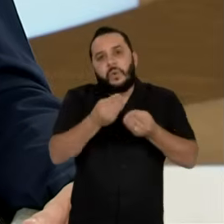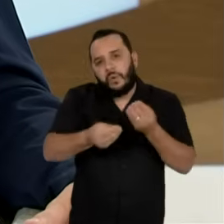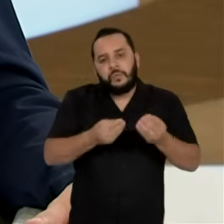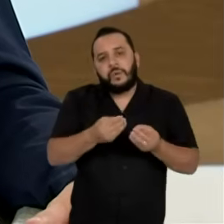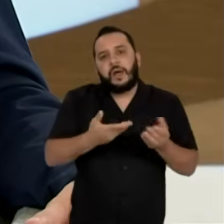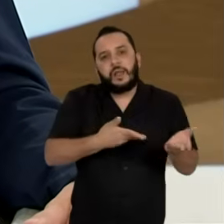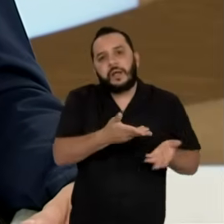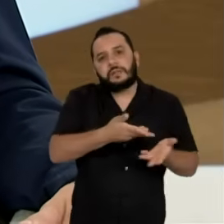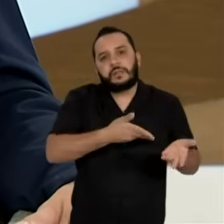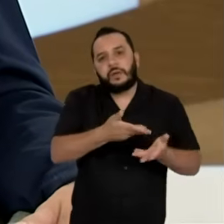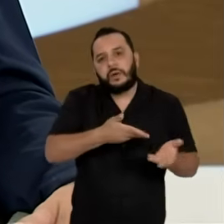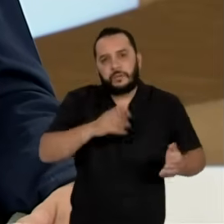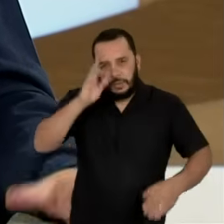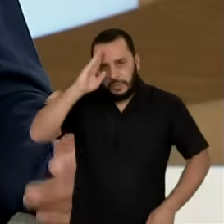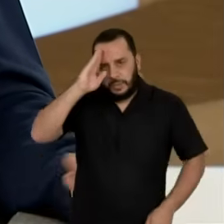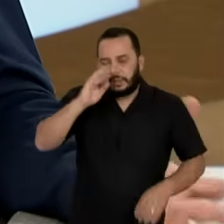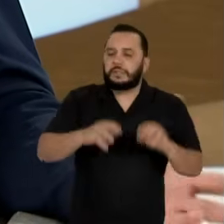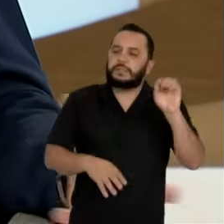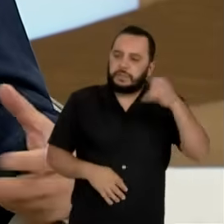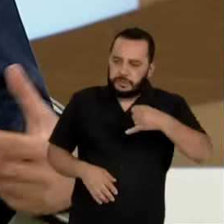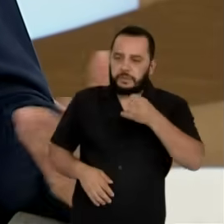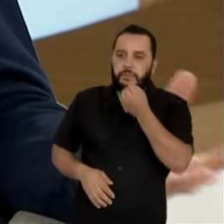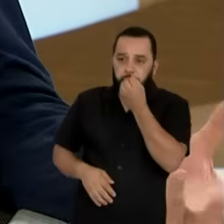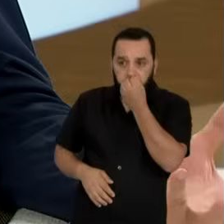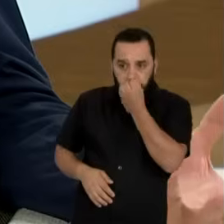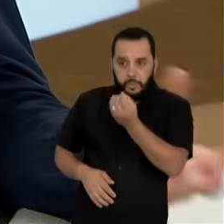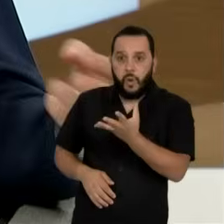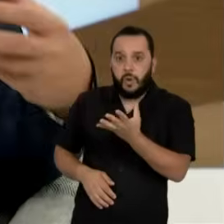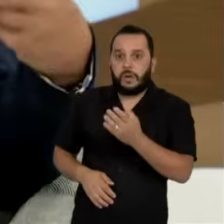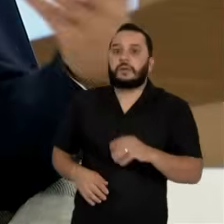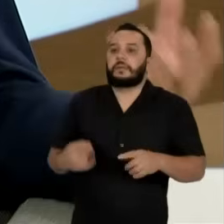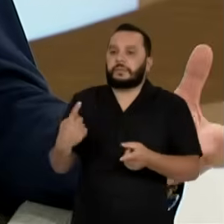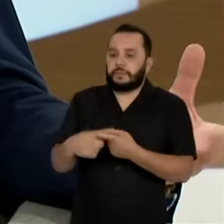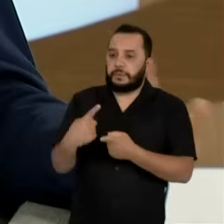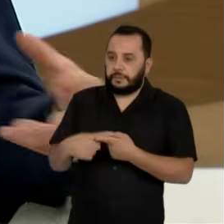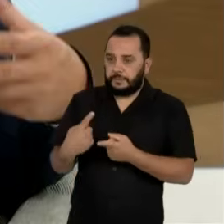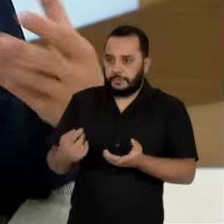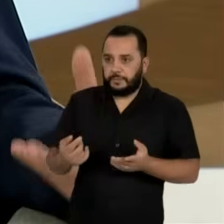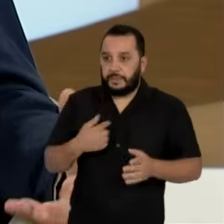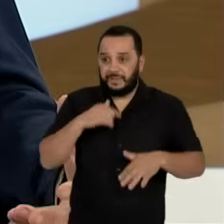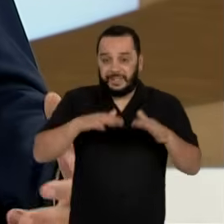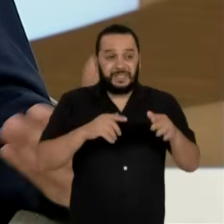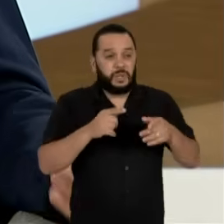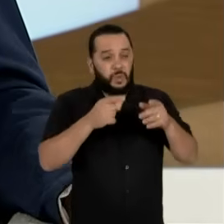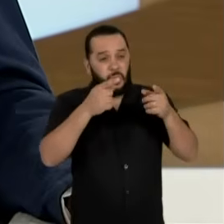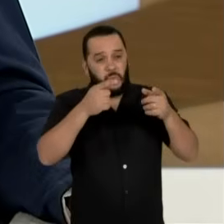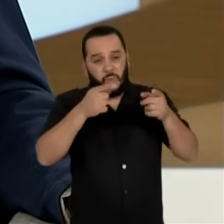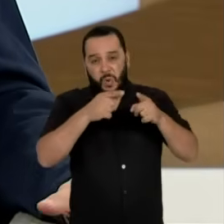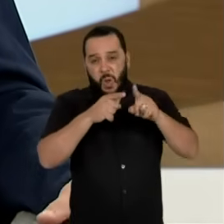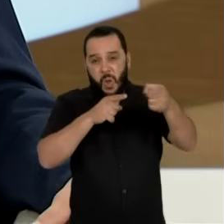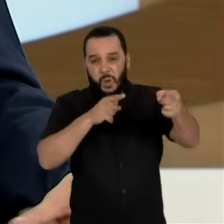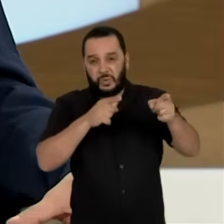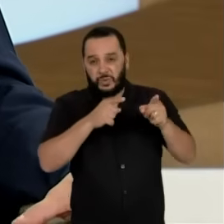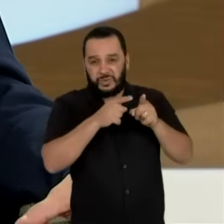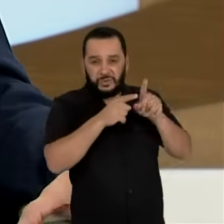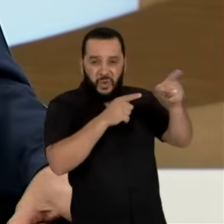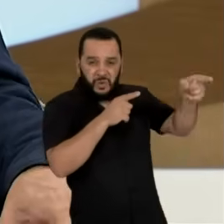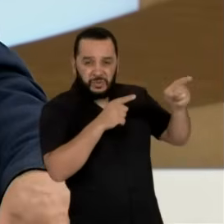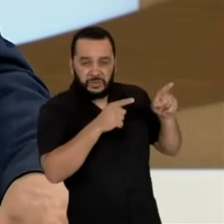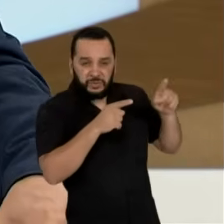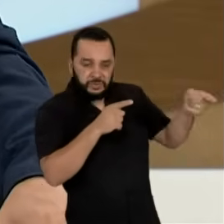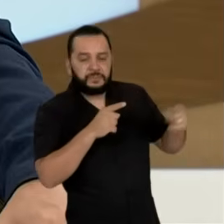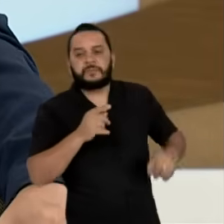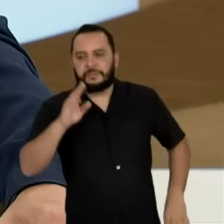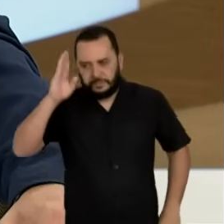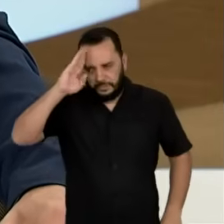boa. Né? Os militares estão onde as populações são dispersas, isoladas, muito carentes, né? Eu acho